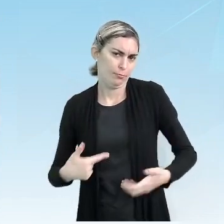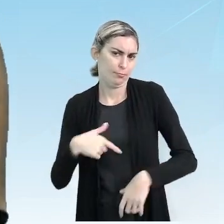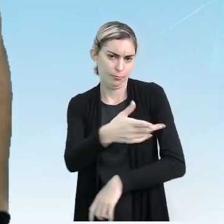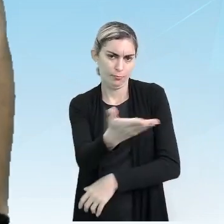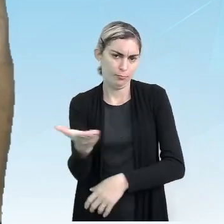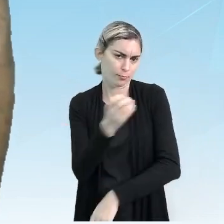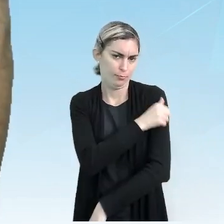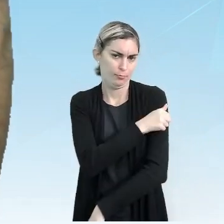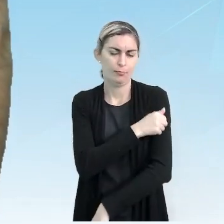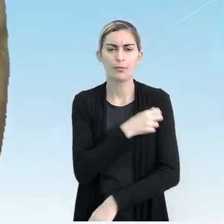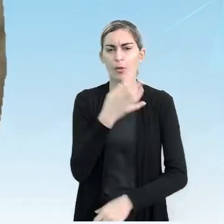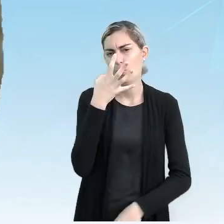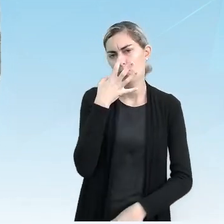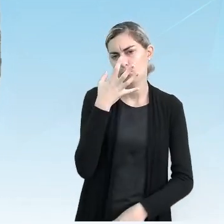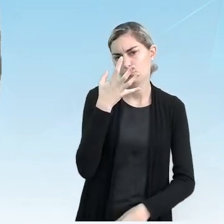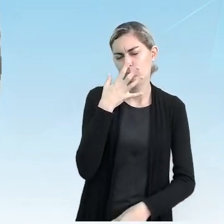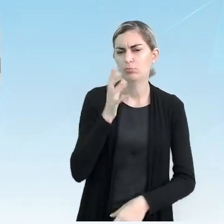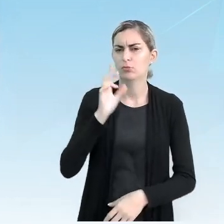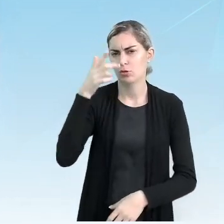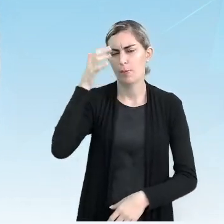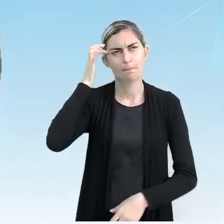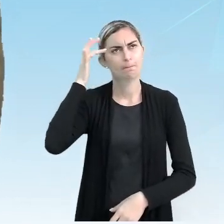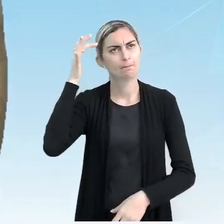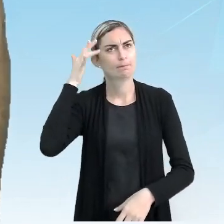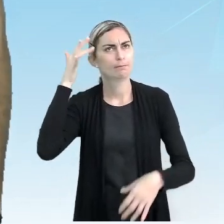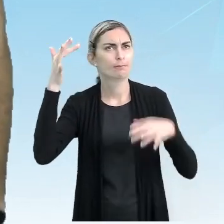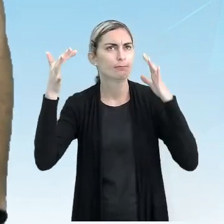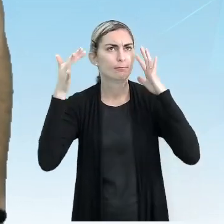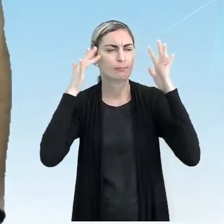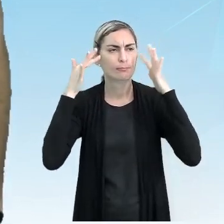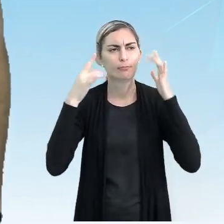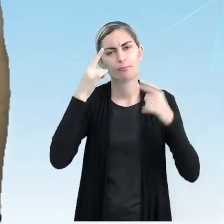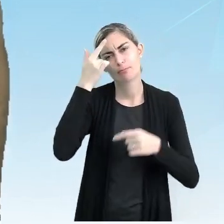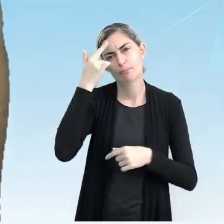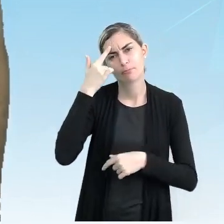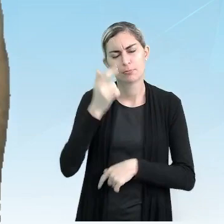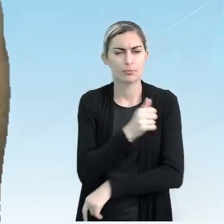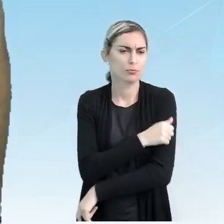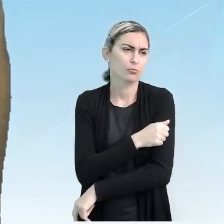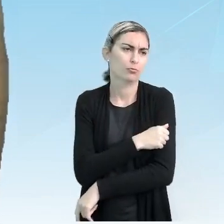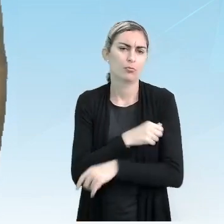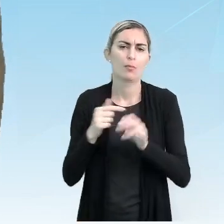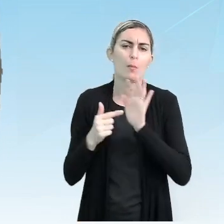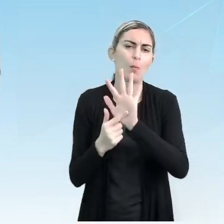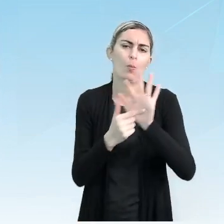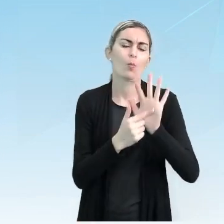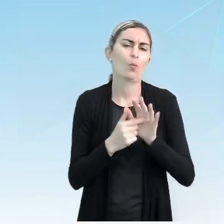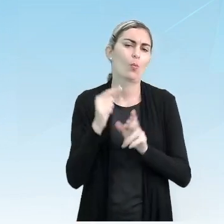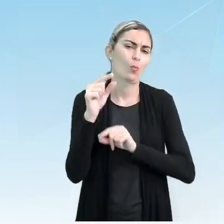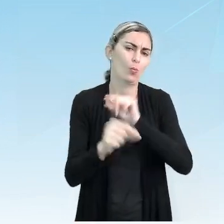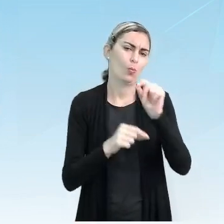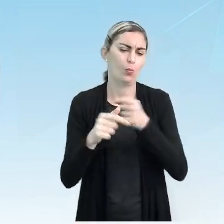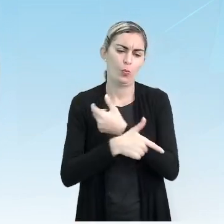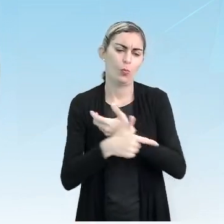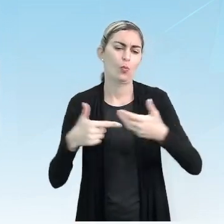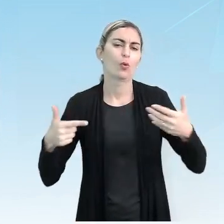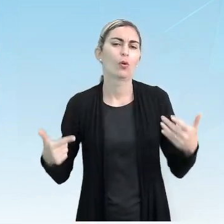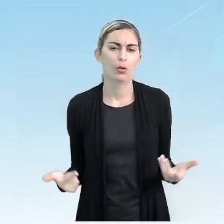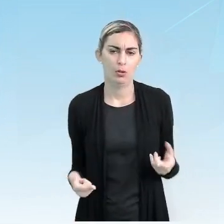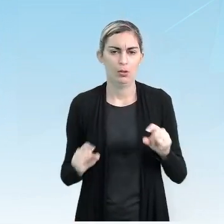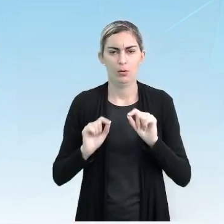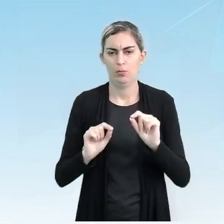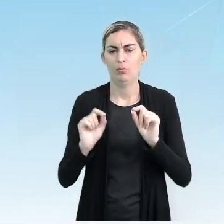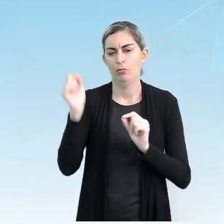para ele observar. Já imaginou que o nosso estudante fizesse o contraponto, mostrasse o que é moral? O que é moral